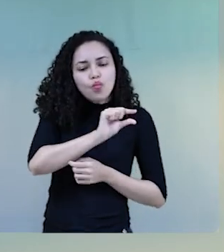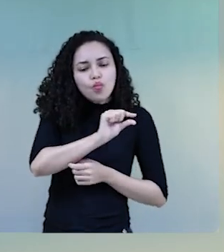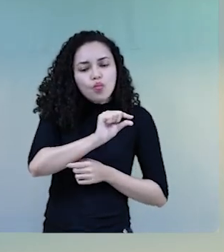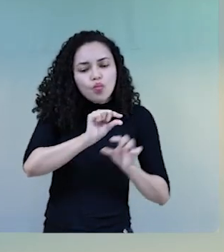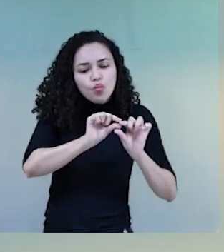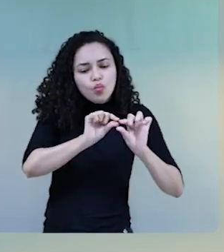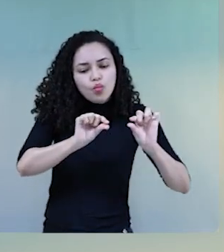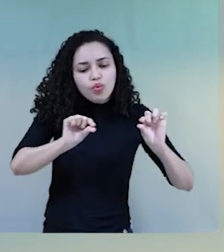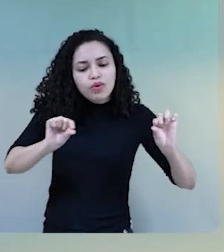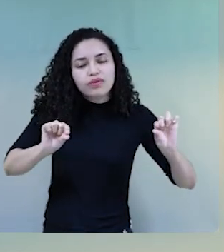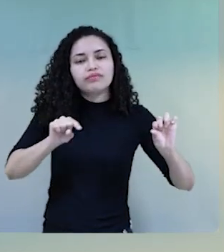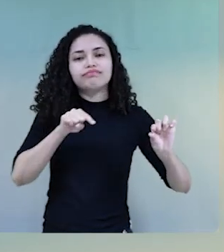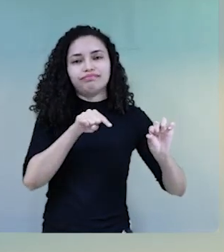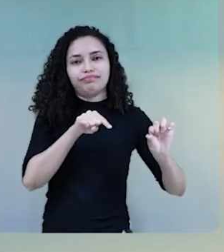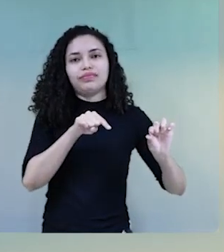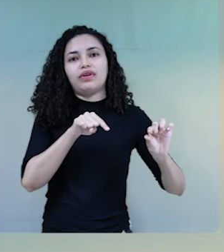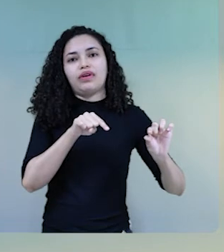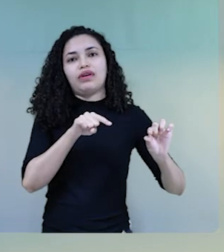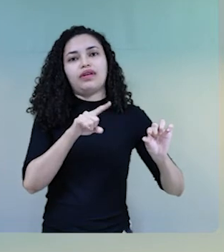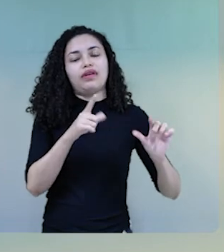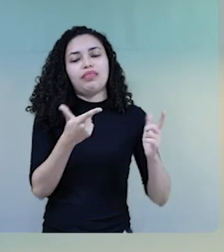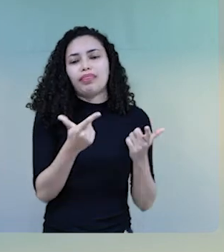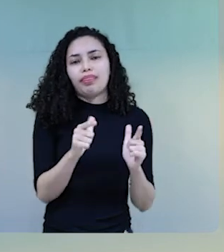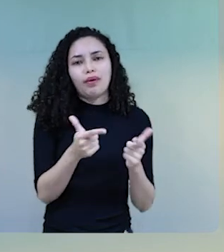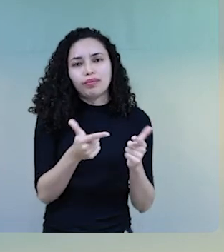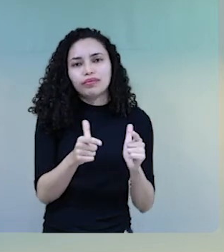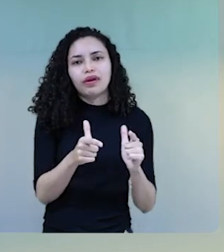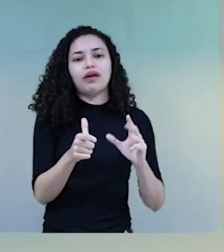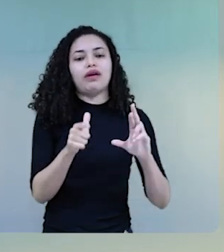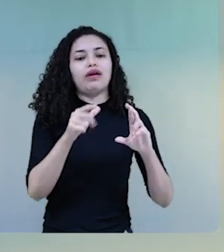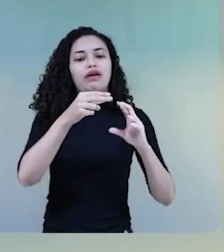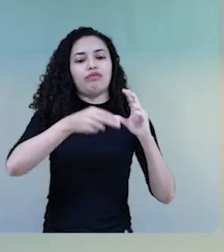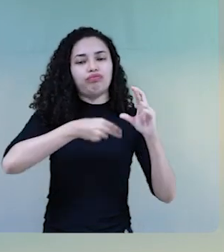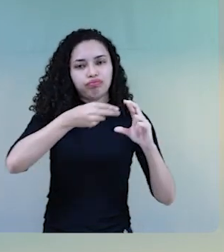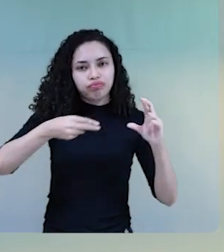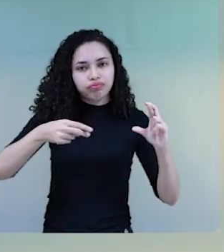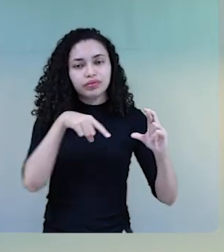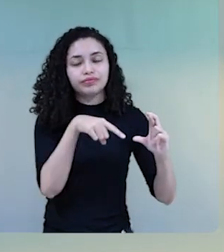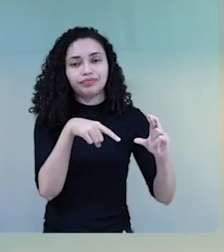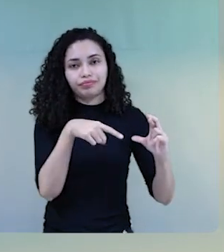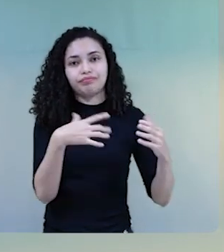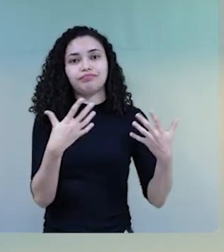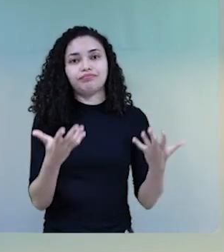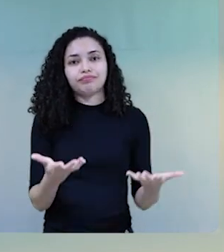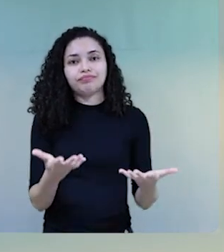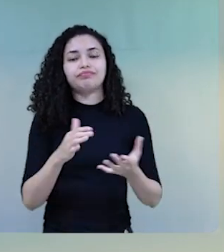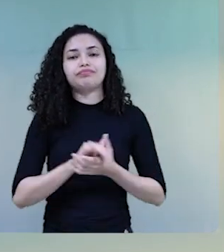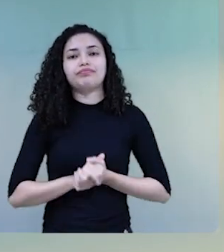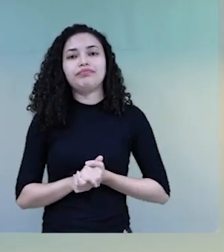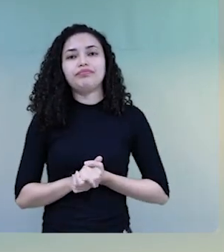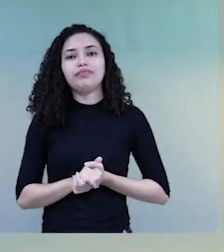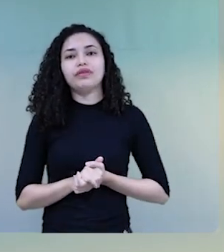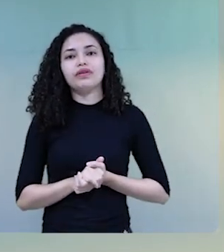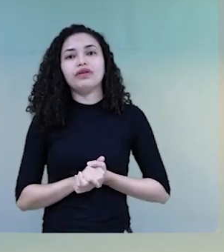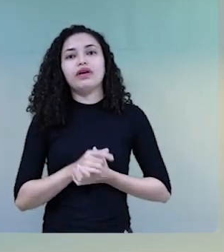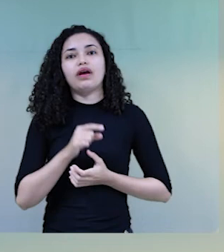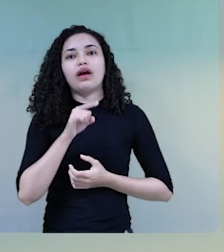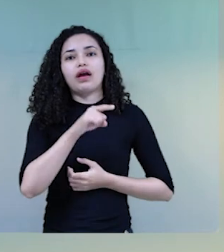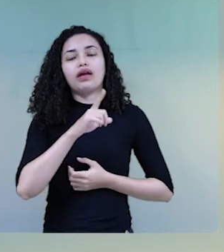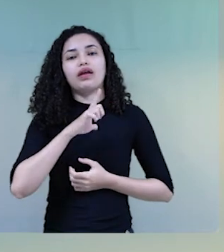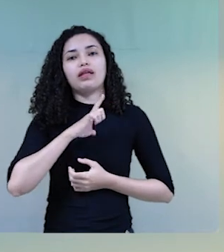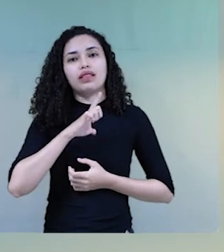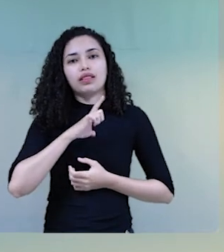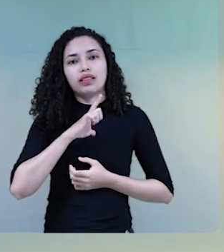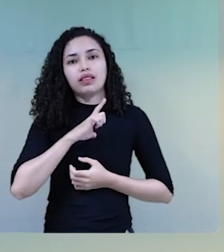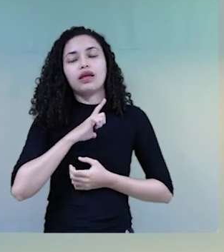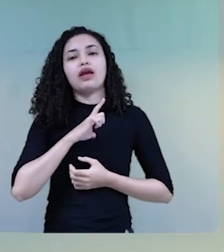passar pelo fio que praticamente não tem resistência elétrica. Tá bom? Então, era isso que a gente tinha que considerar. E toda vida que tem um curto-circuito, eu posso dizer